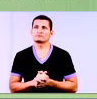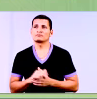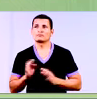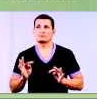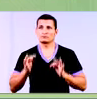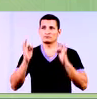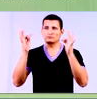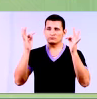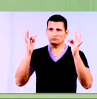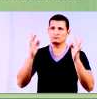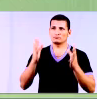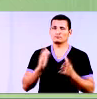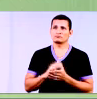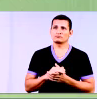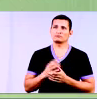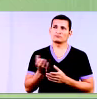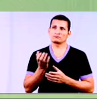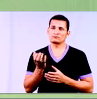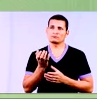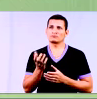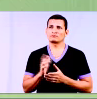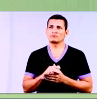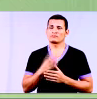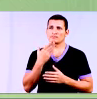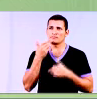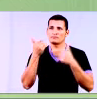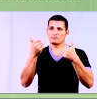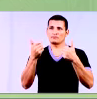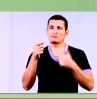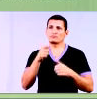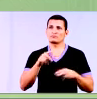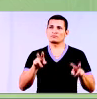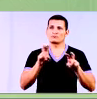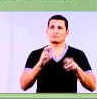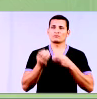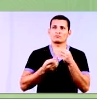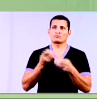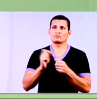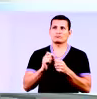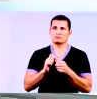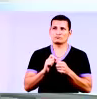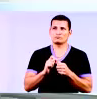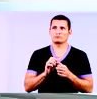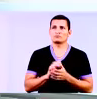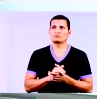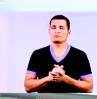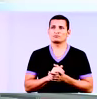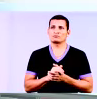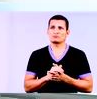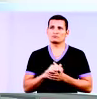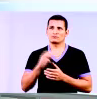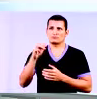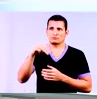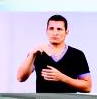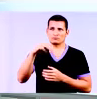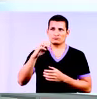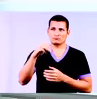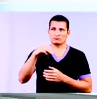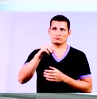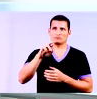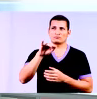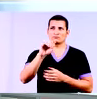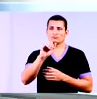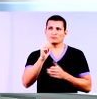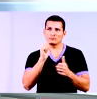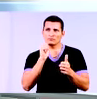buscando carregar, trazer performance para essa máquina. Como é que eu faço isso? Trazendo essas memórias para